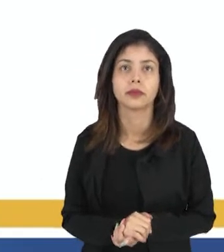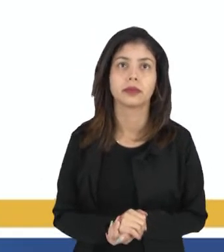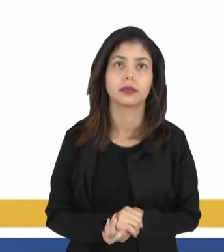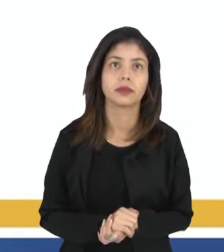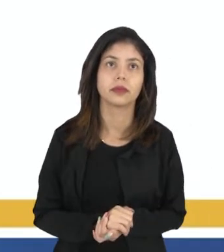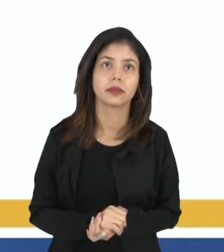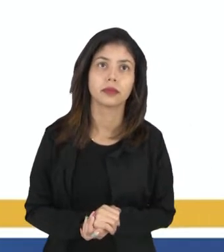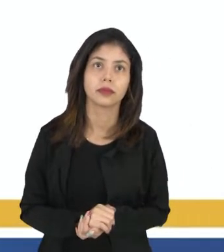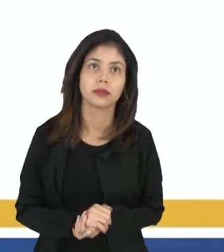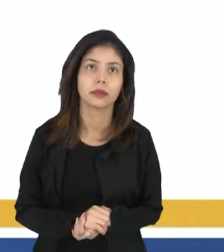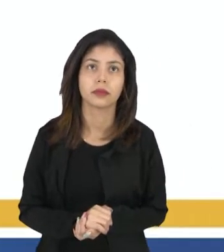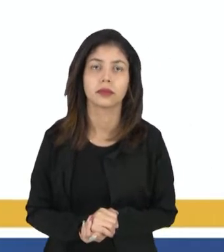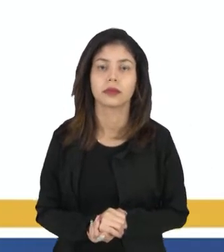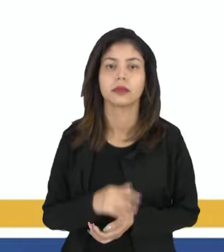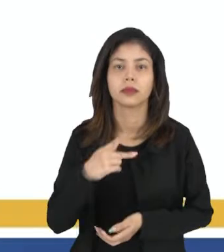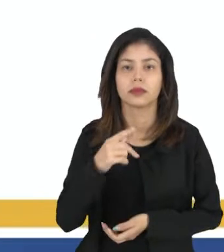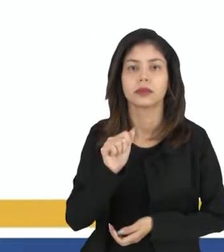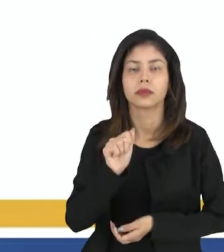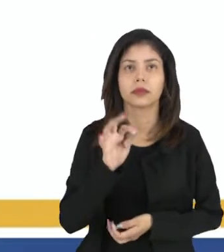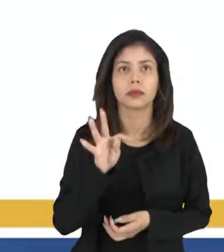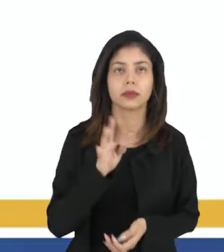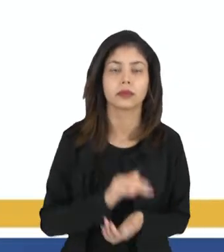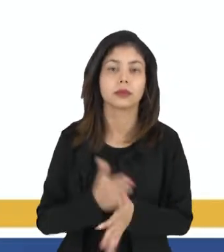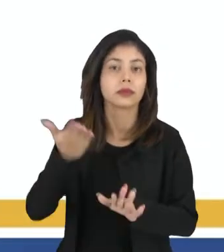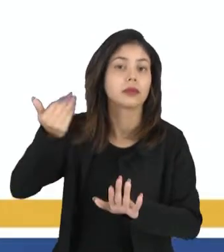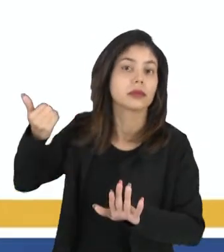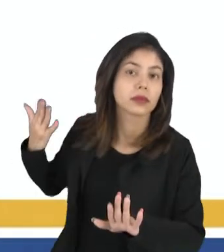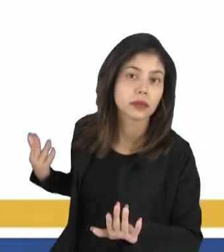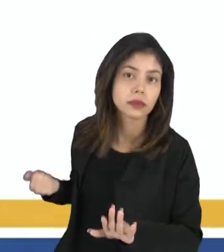vem o past participle, o